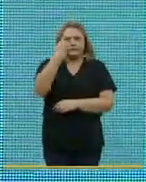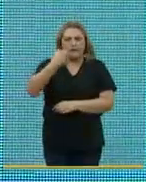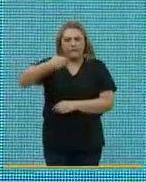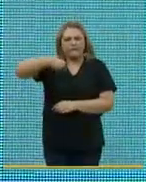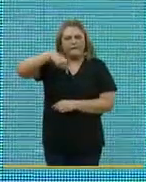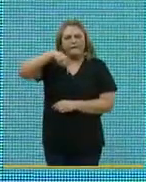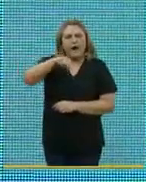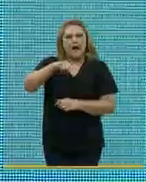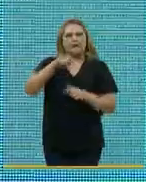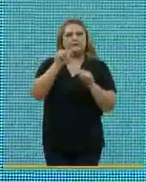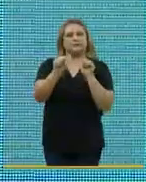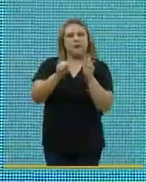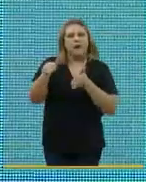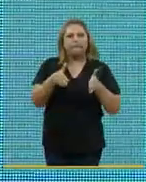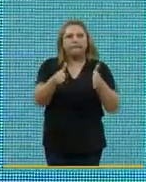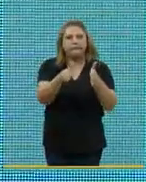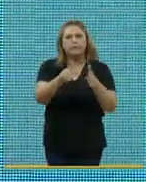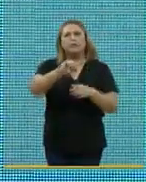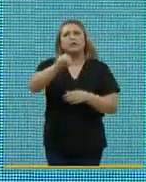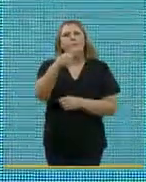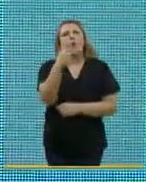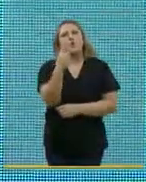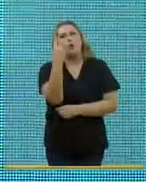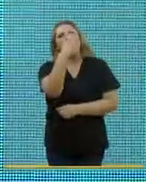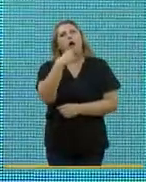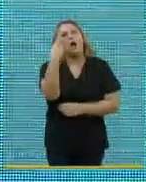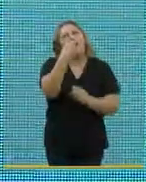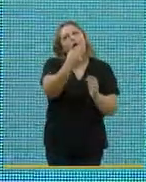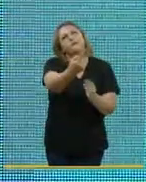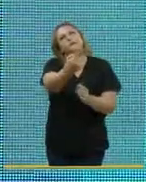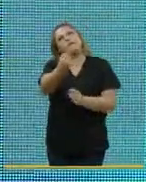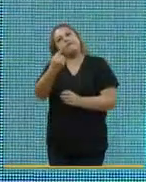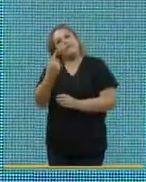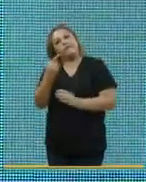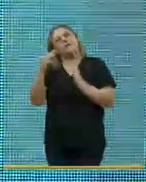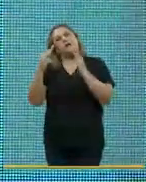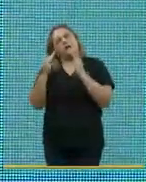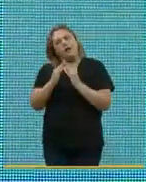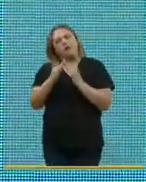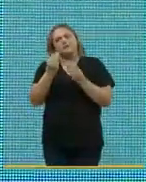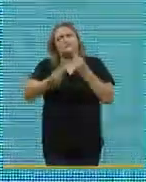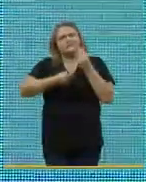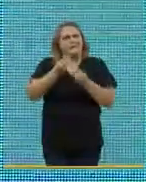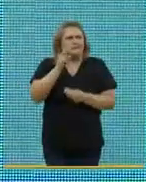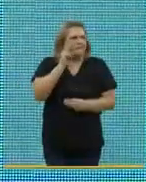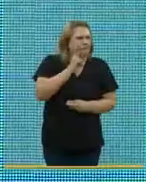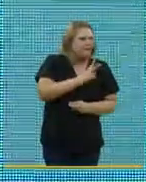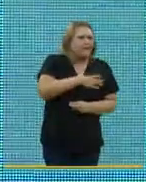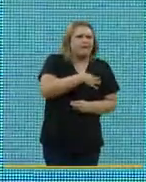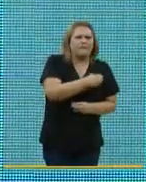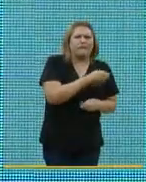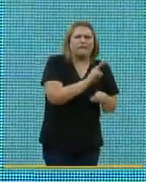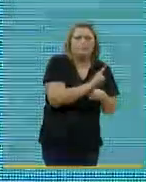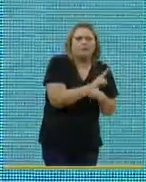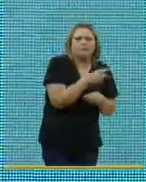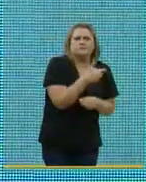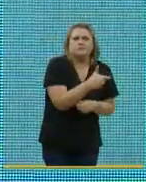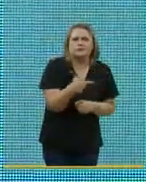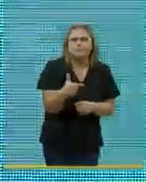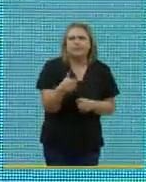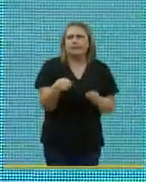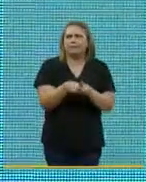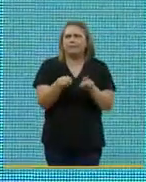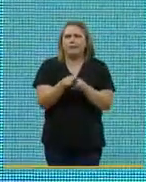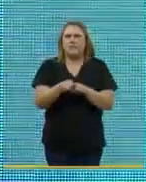destruindo a possibilidade de carinho em casa de um de seus filhos dormirem para todas as maiorias nas